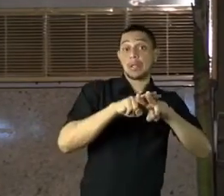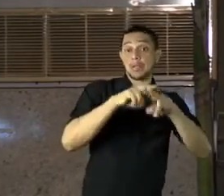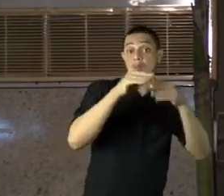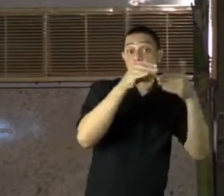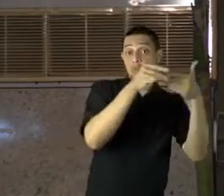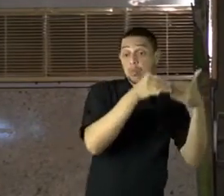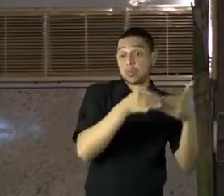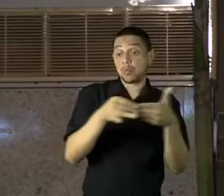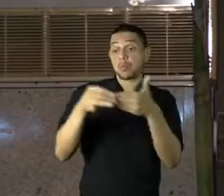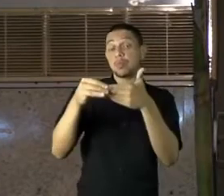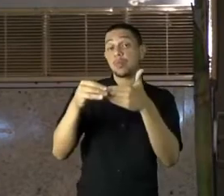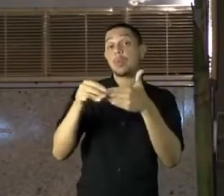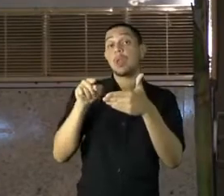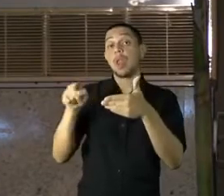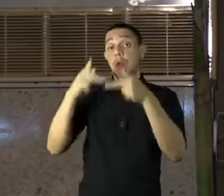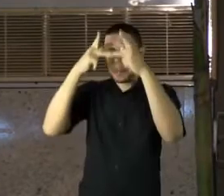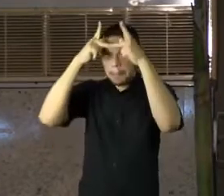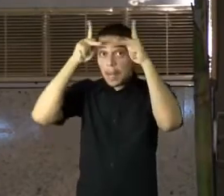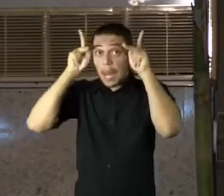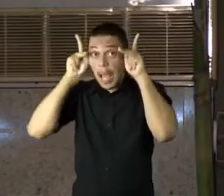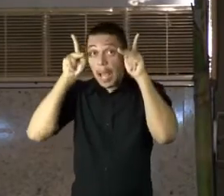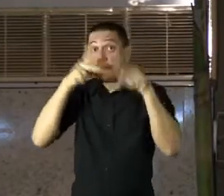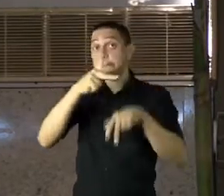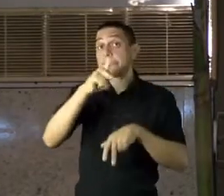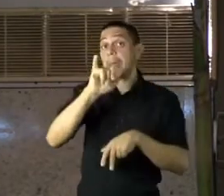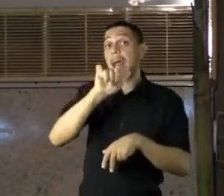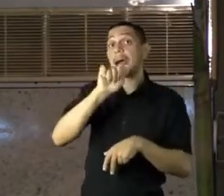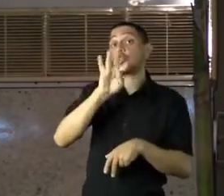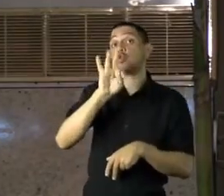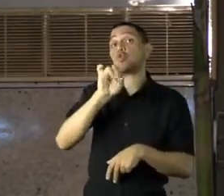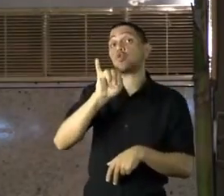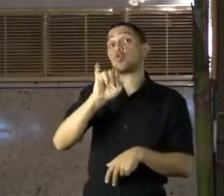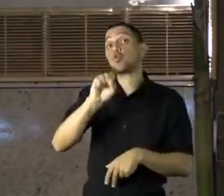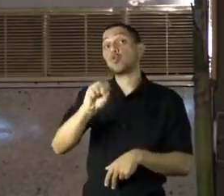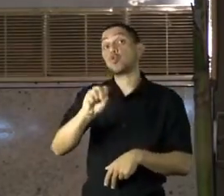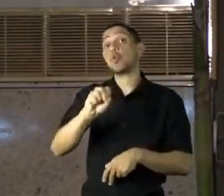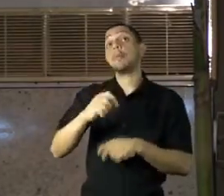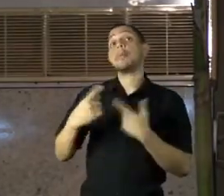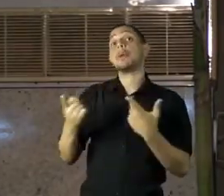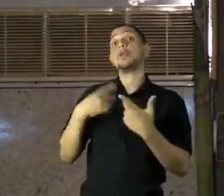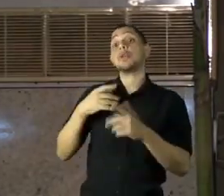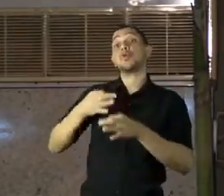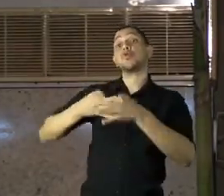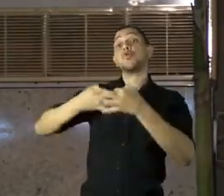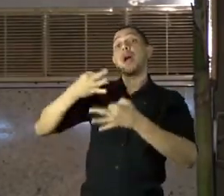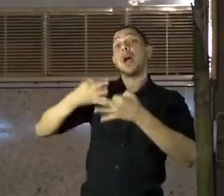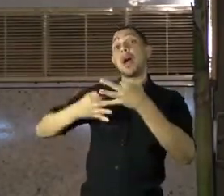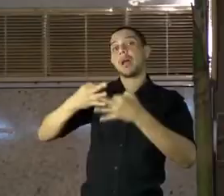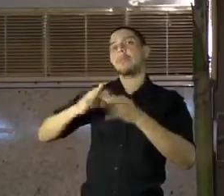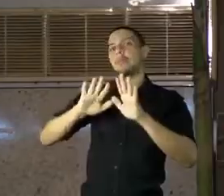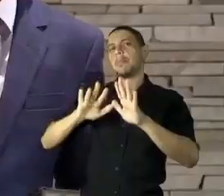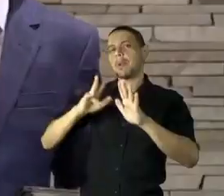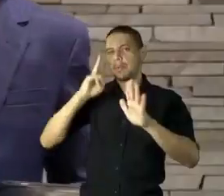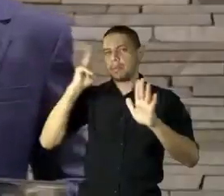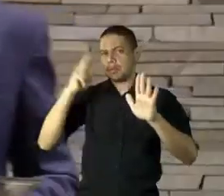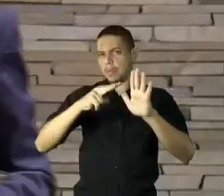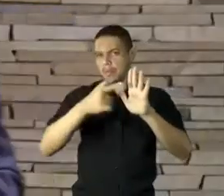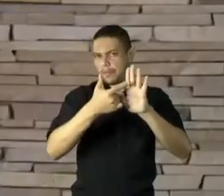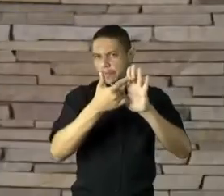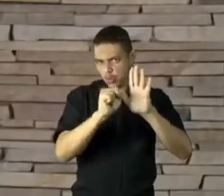e agora está ali diante de pilatos para ser julgado observa em o Versículo 28